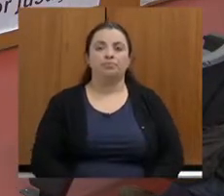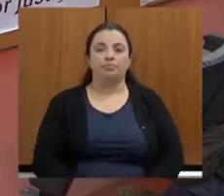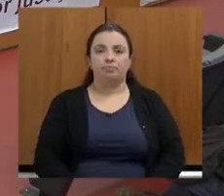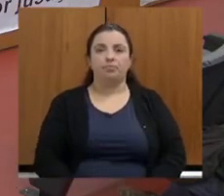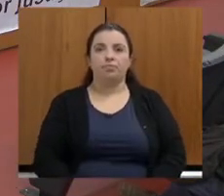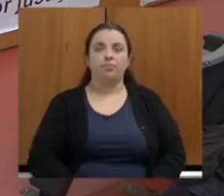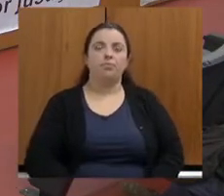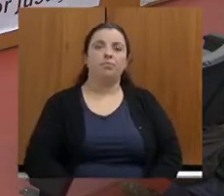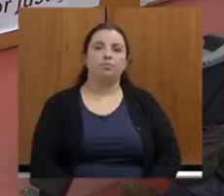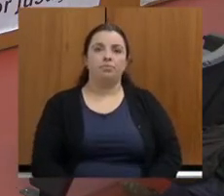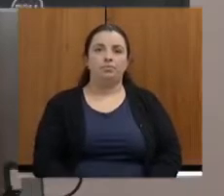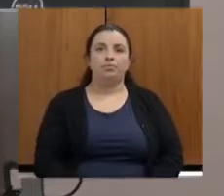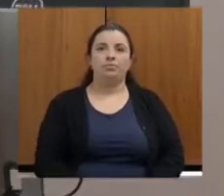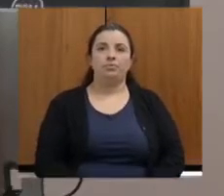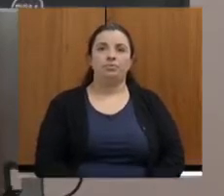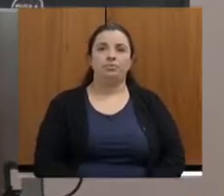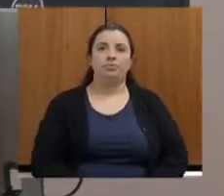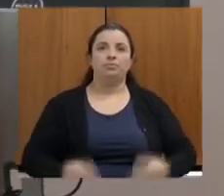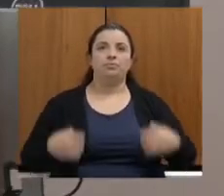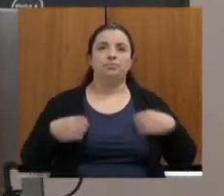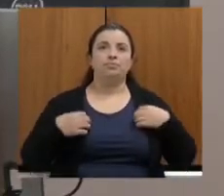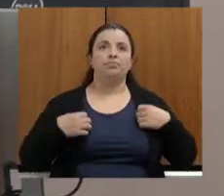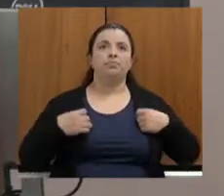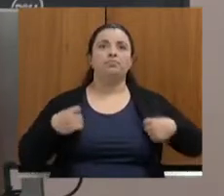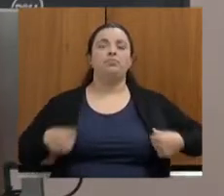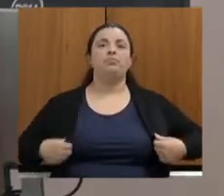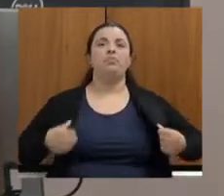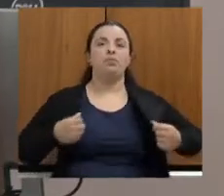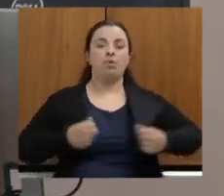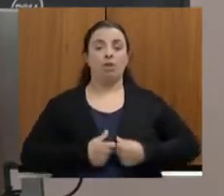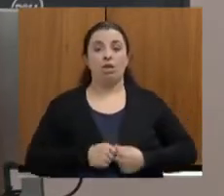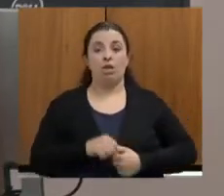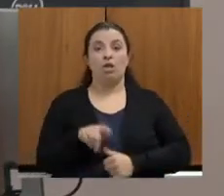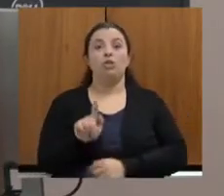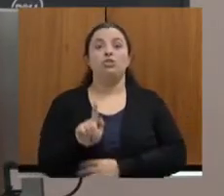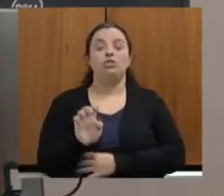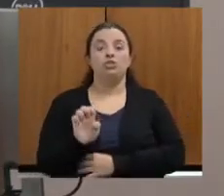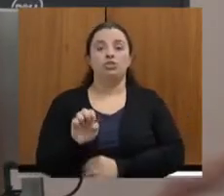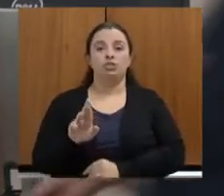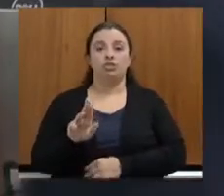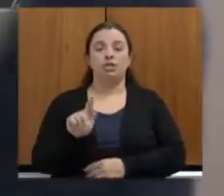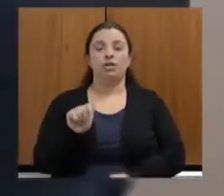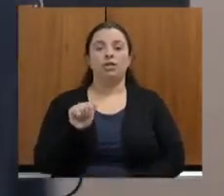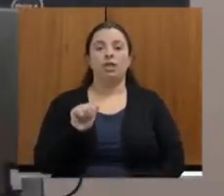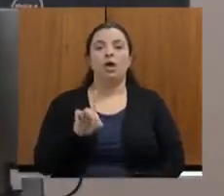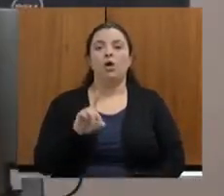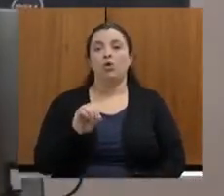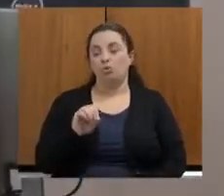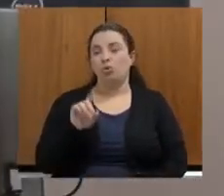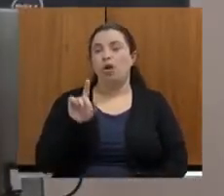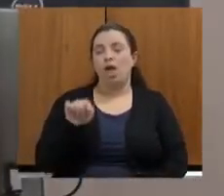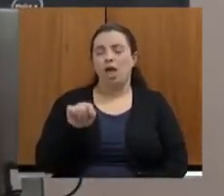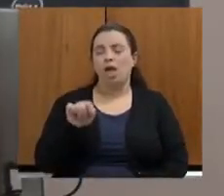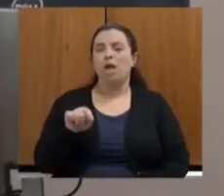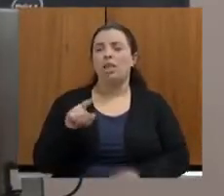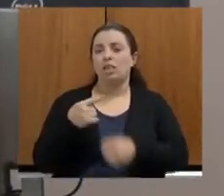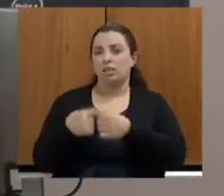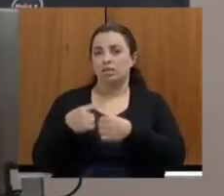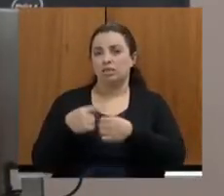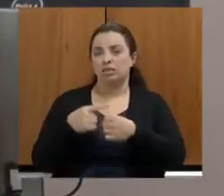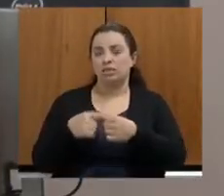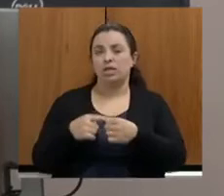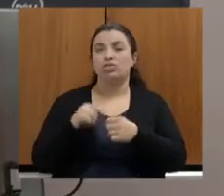E aí o Geraldo Marques de Moura atingido da cidade de